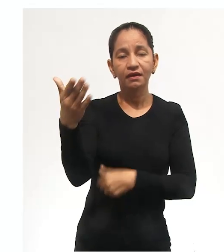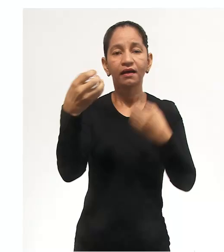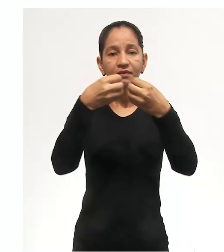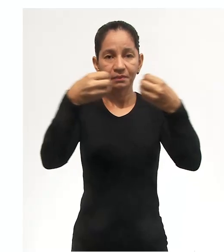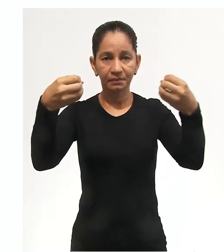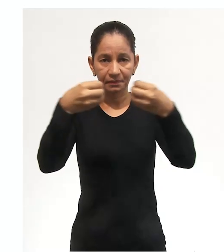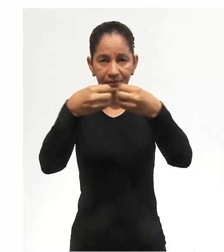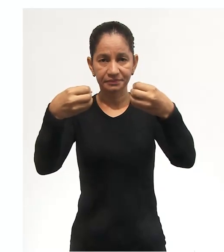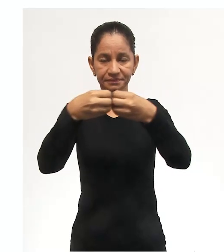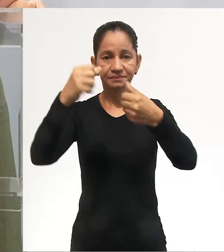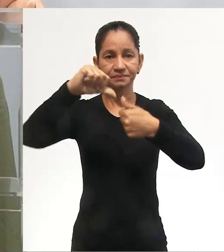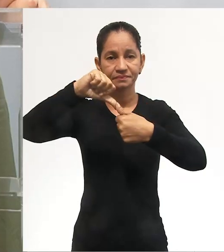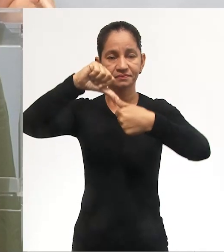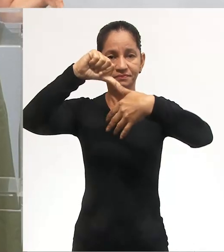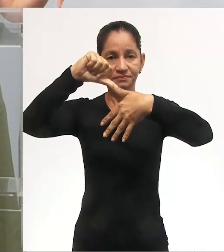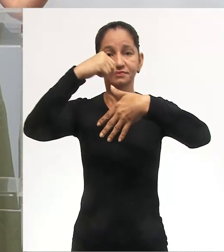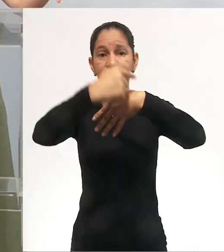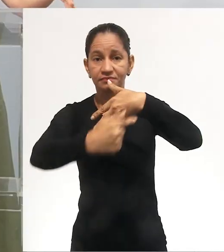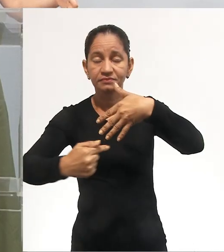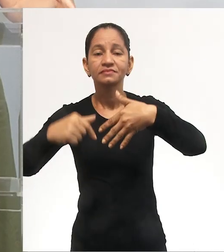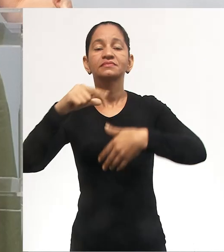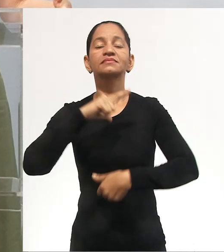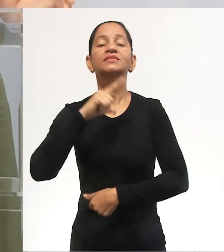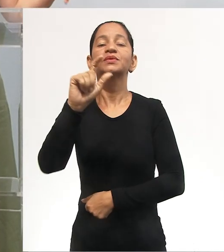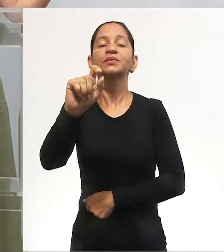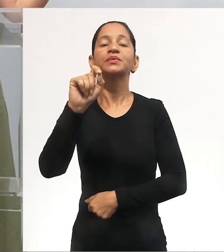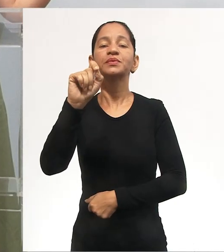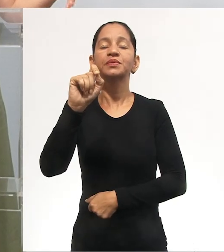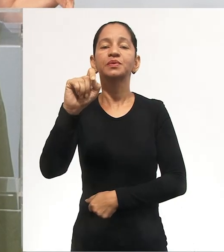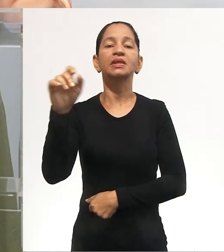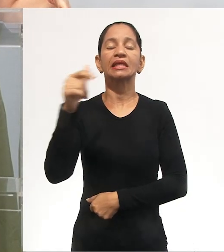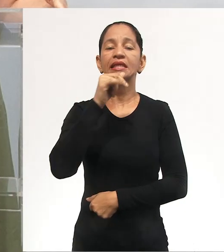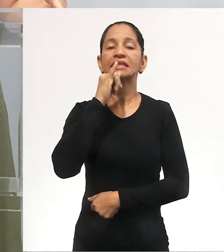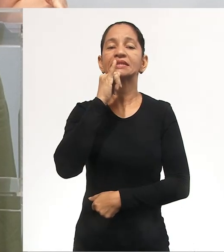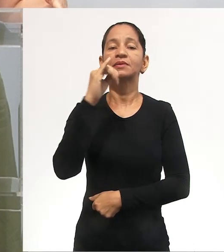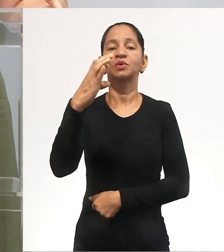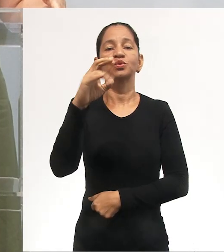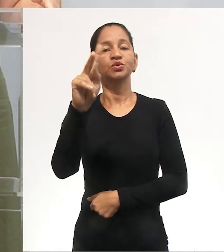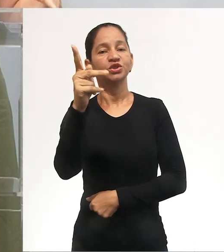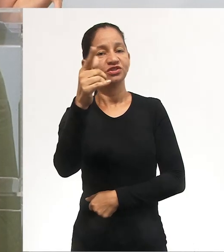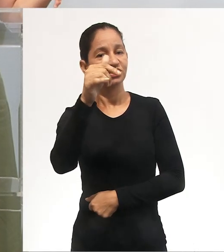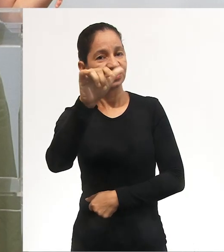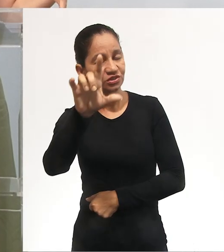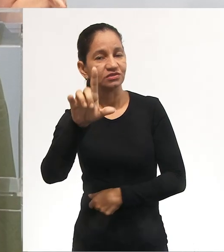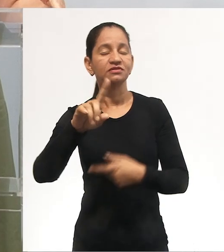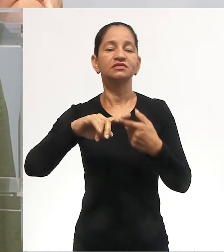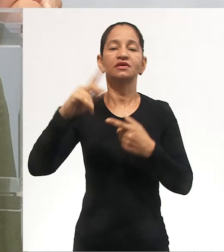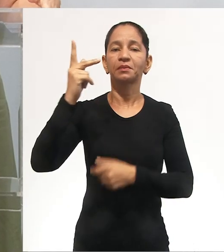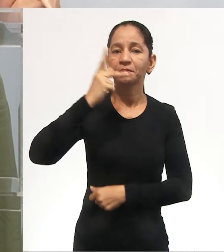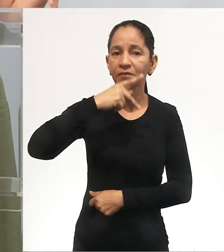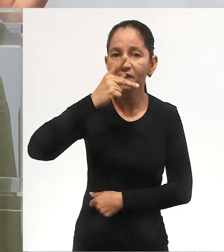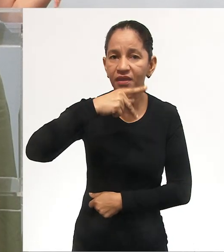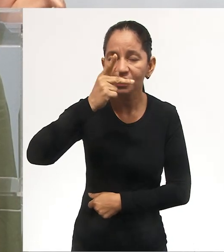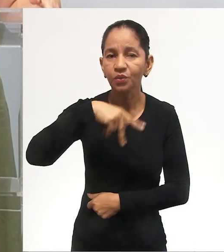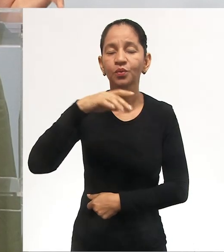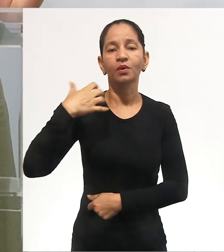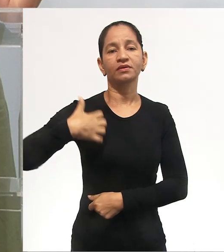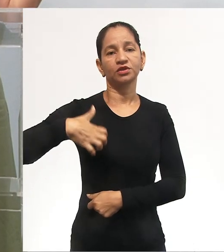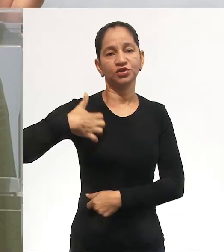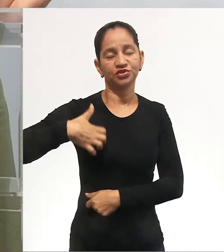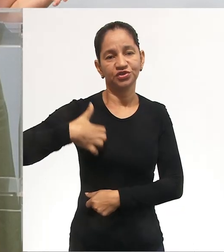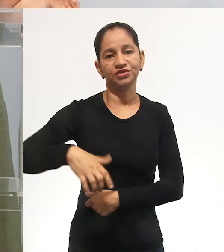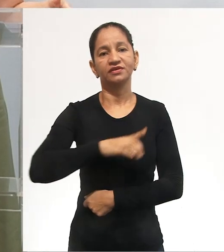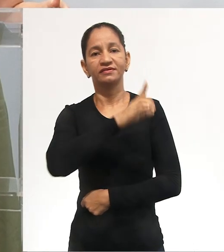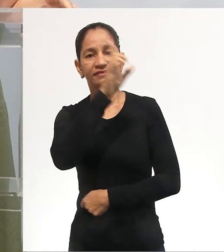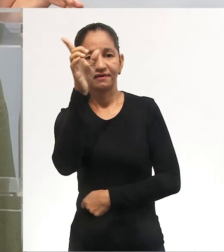aqui na América do Sul, né? A gente tem o Chile, o Peru, a Argentina, Uruguai,